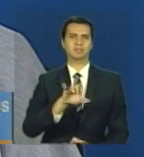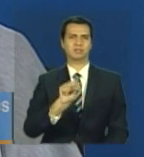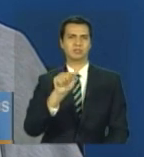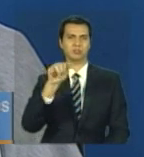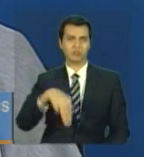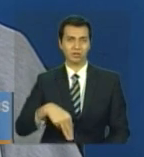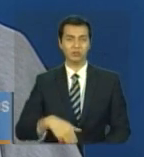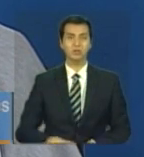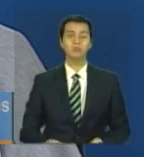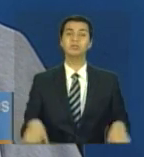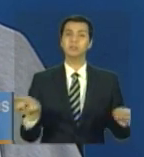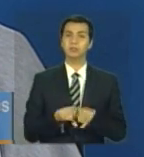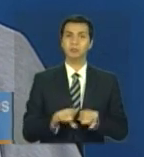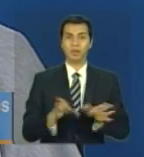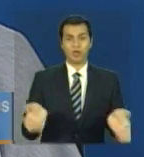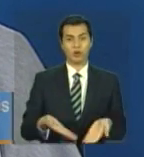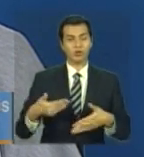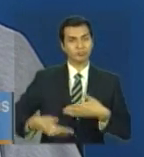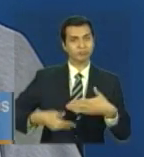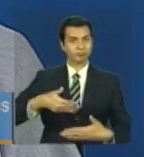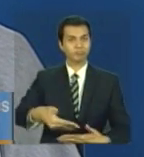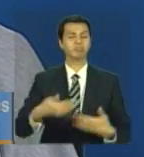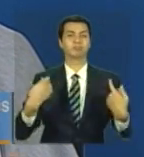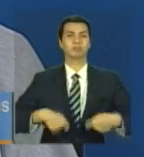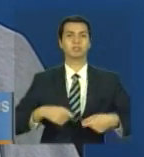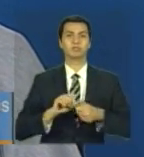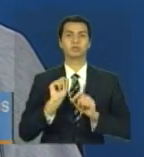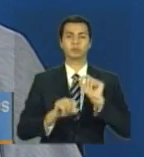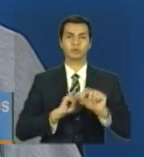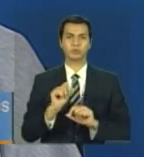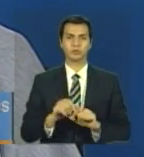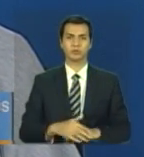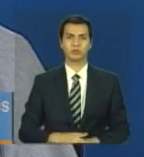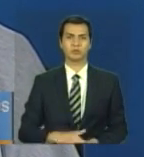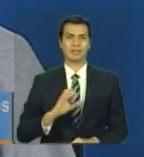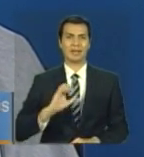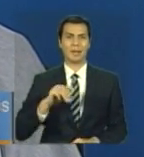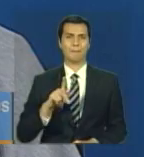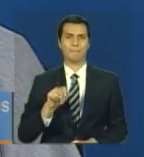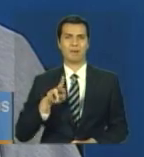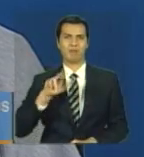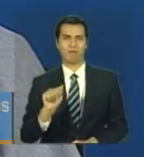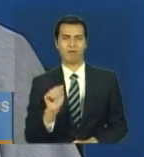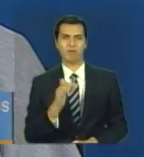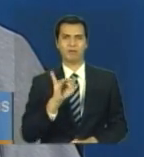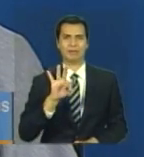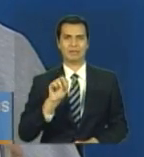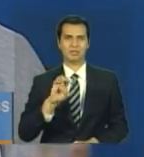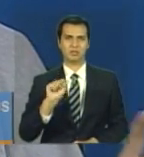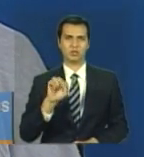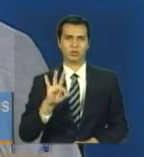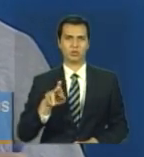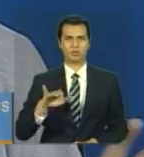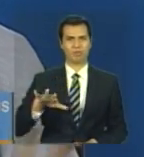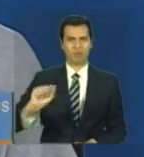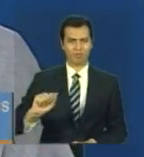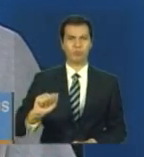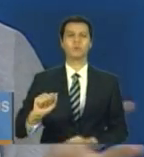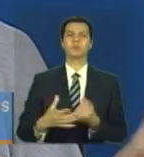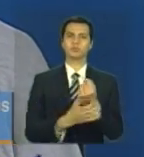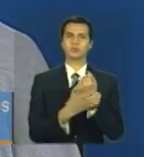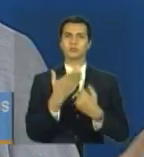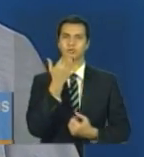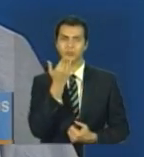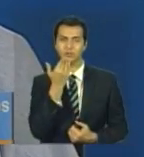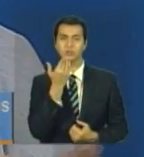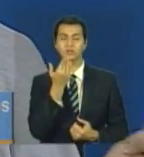o passo aí de consolidar câmaras intersetoriais de segurança alimentar, que associe todos